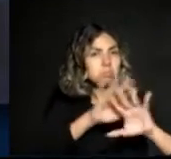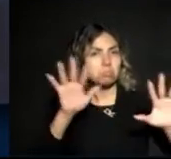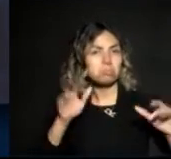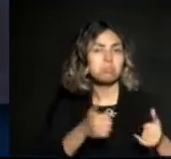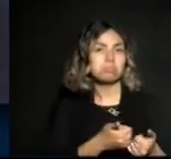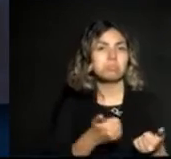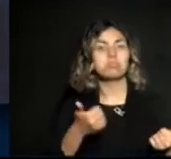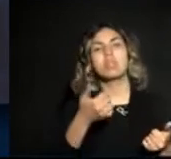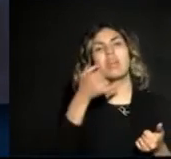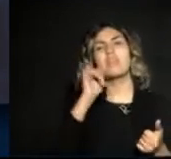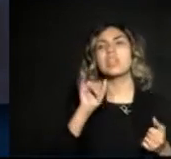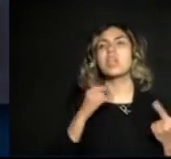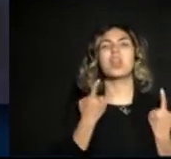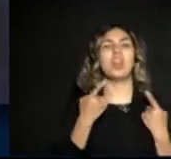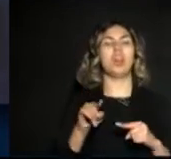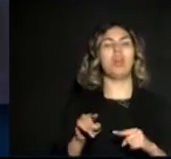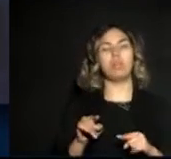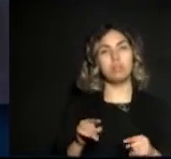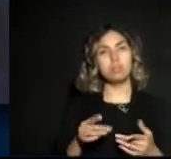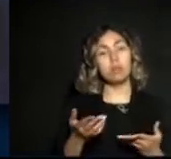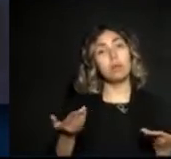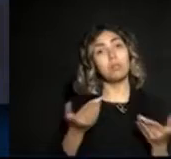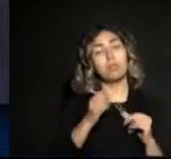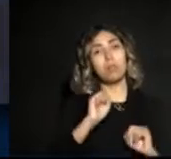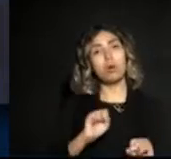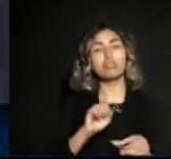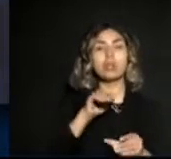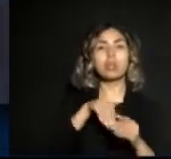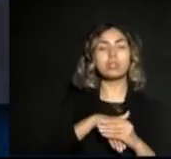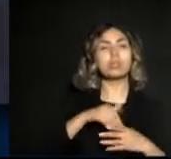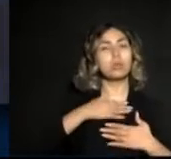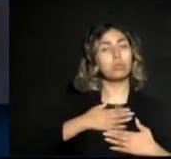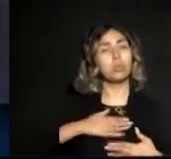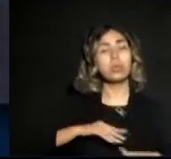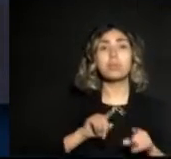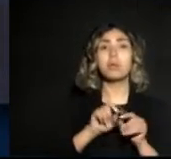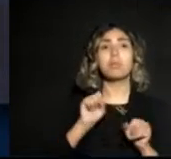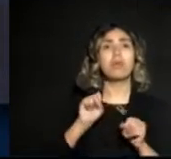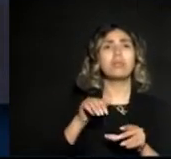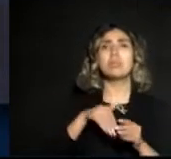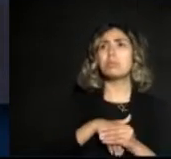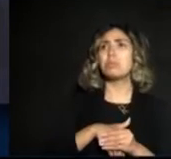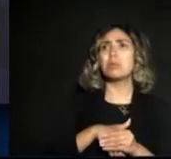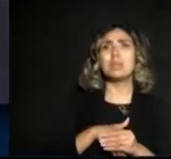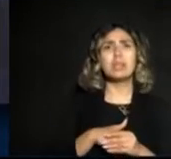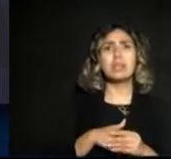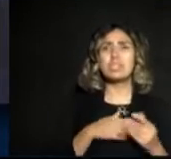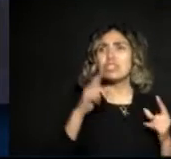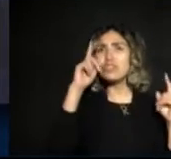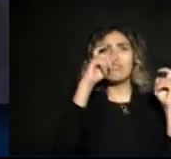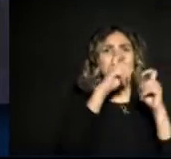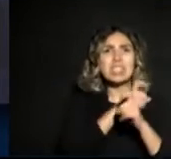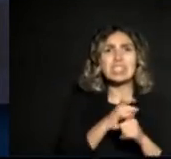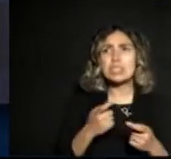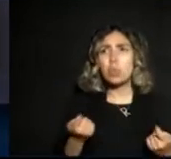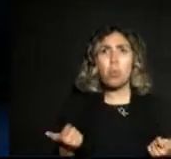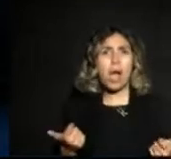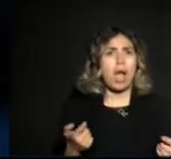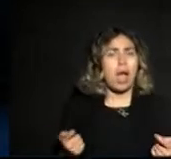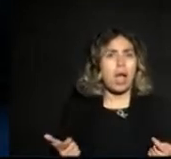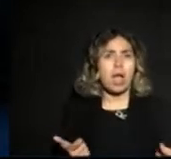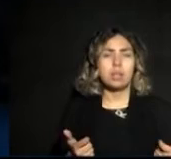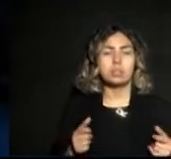transparência para que não de espaço a contestação nós podemos ter uma eleição tranquila de votos e podemos ter eleição muito apertada de votos a 1